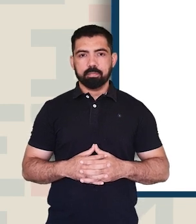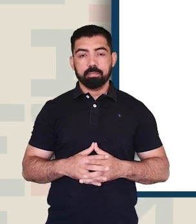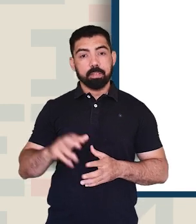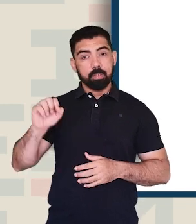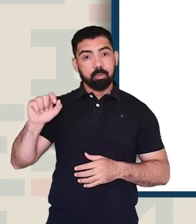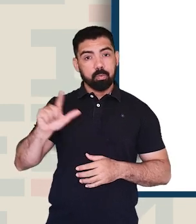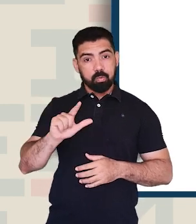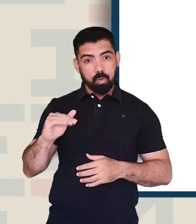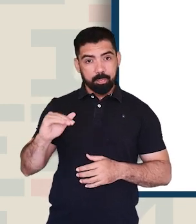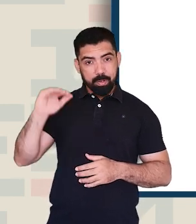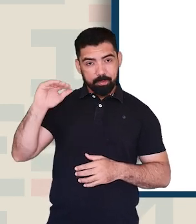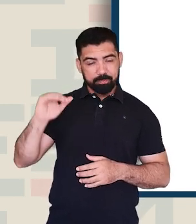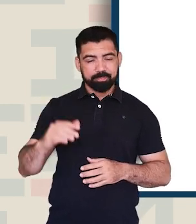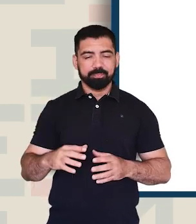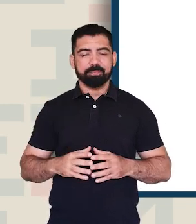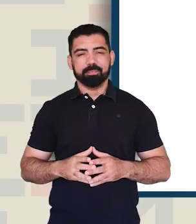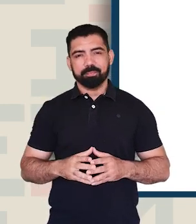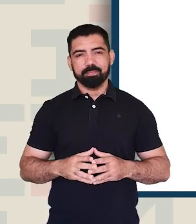Sol maior agora.